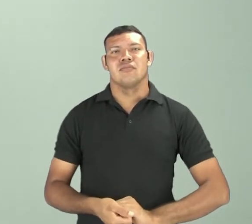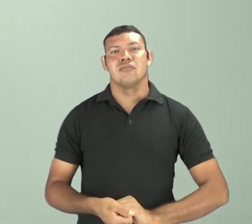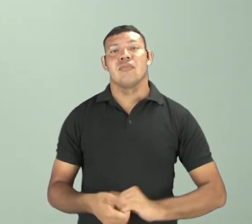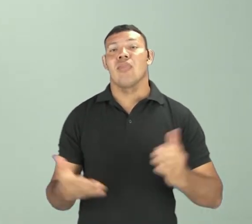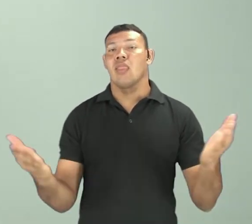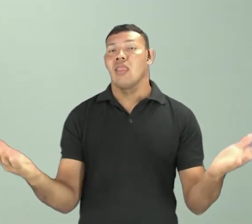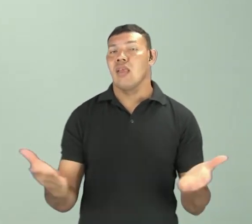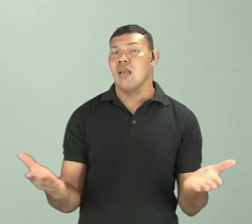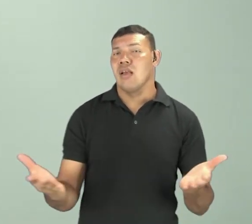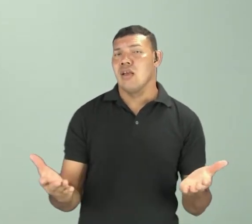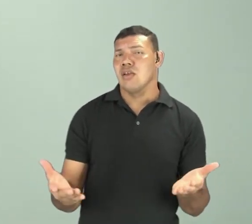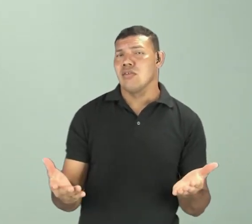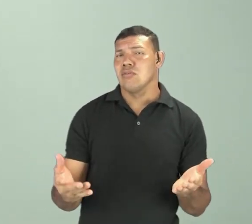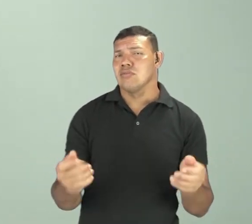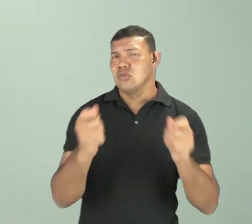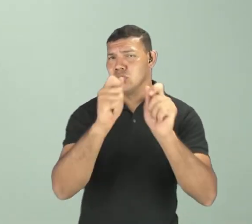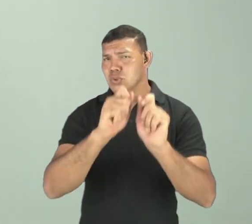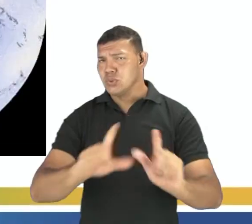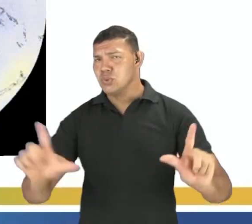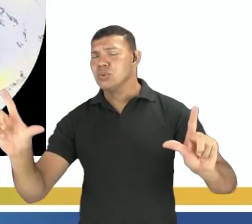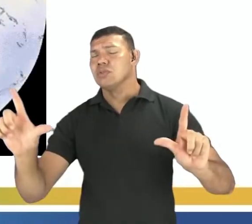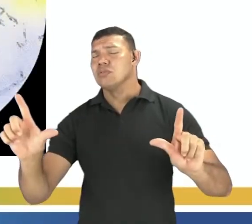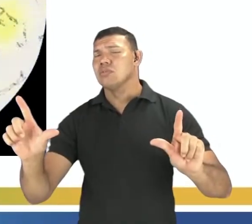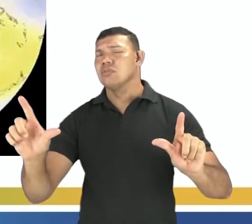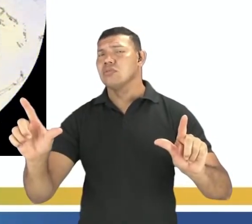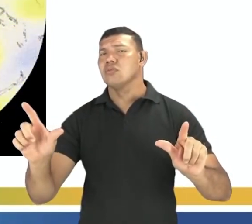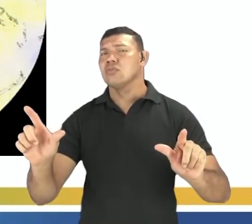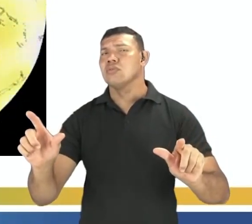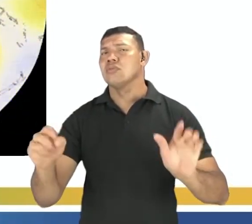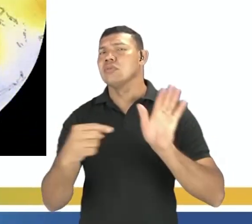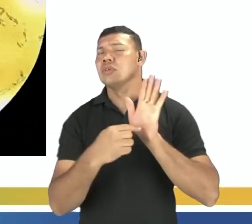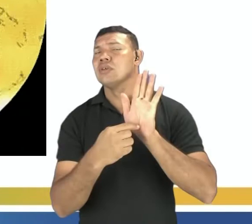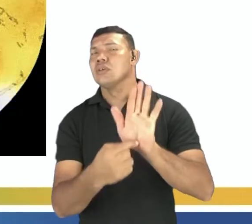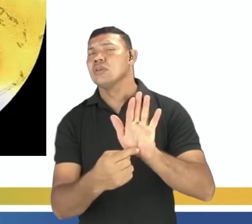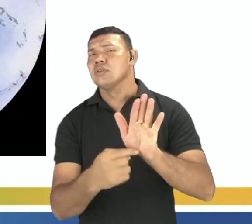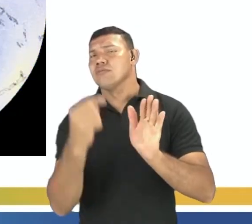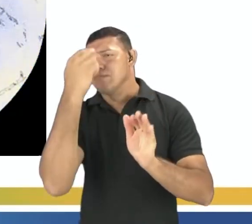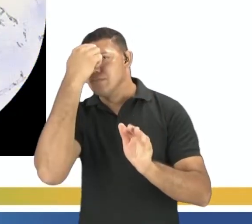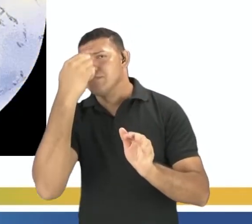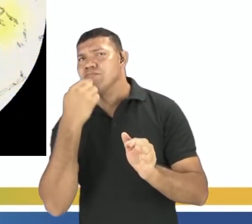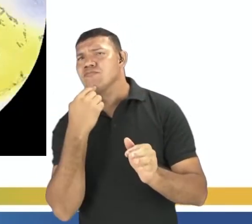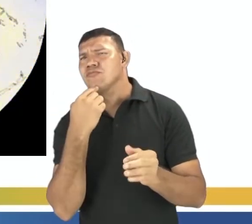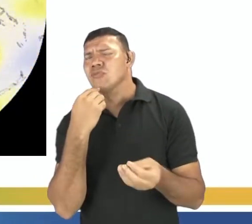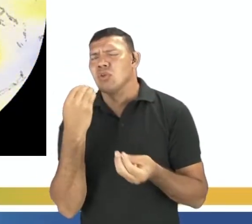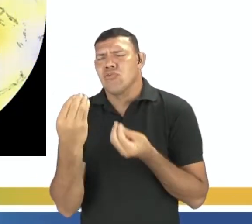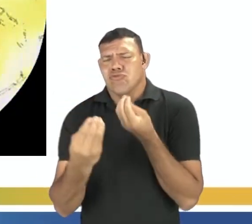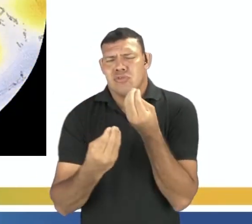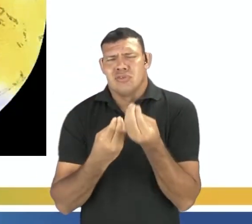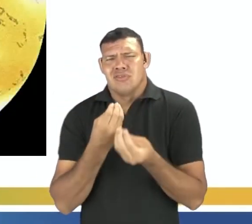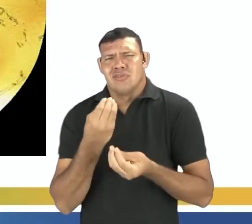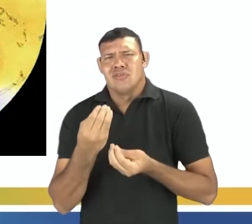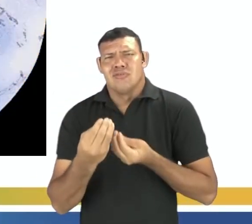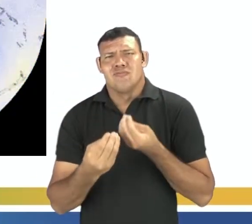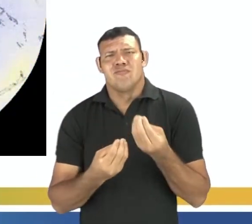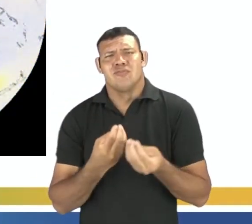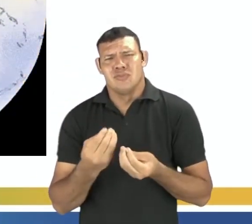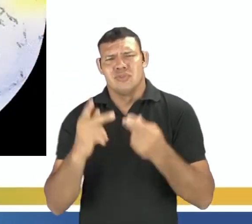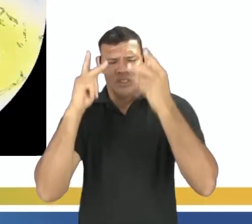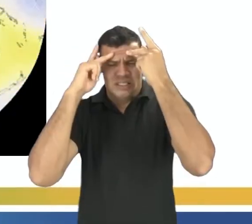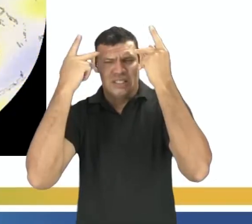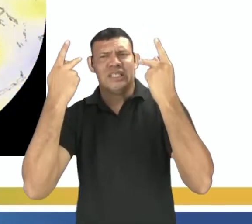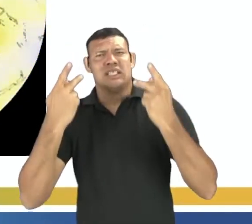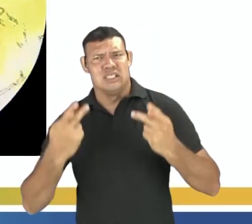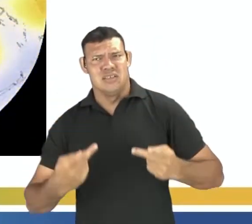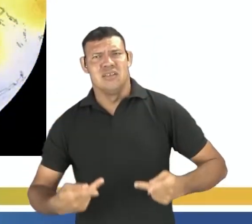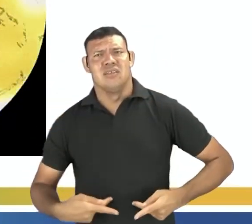E agora, a seguir, eu tenho aí uma ilustração para vocês, para que vocês percebam como que o ser humano